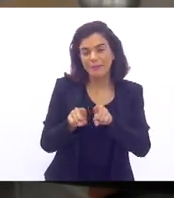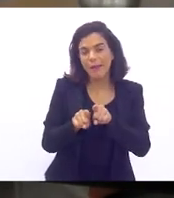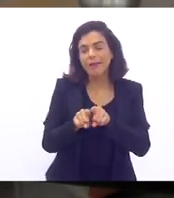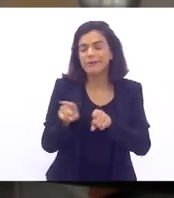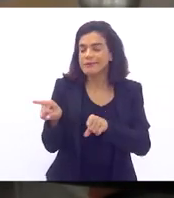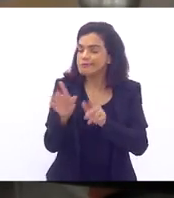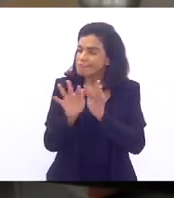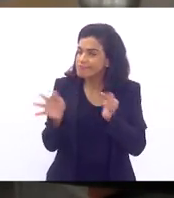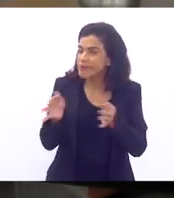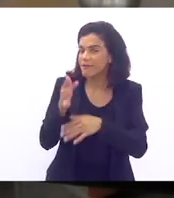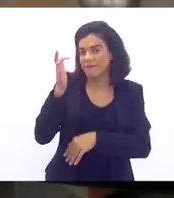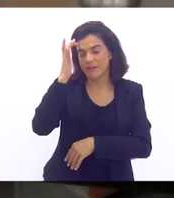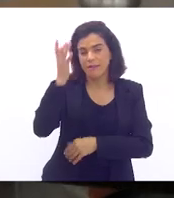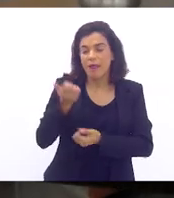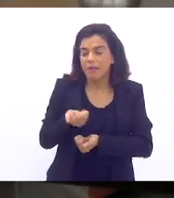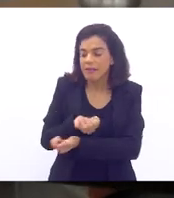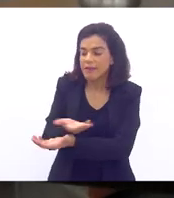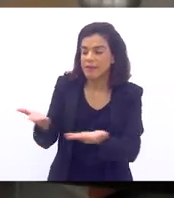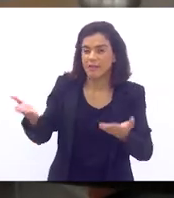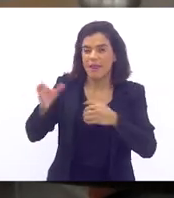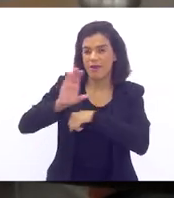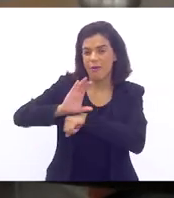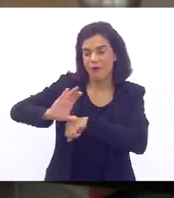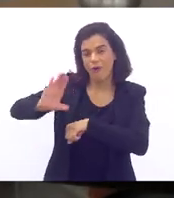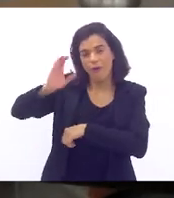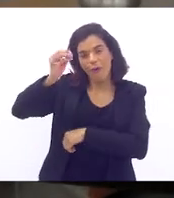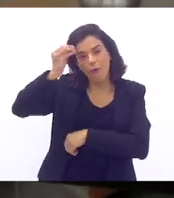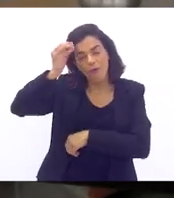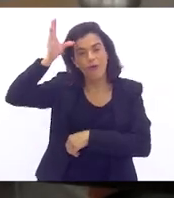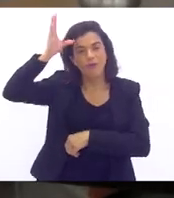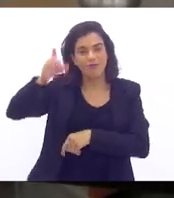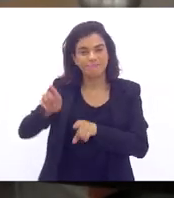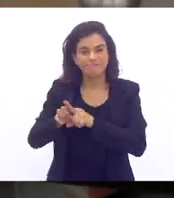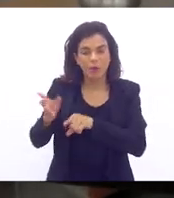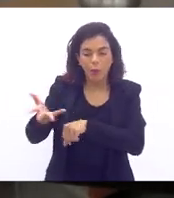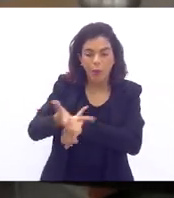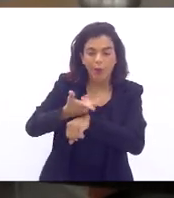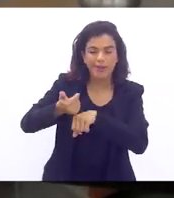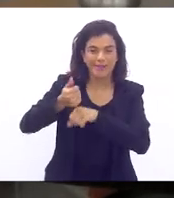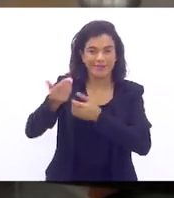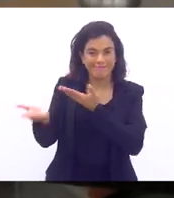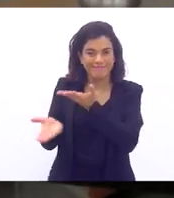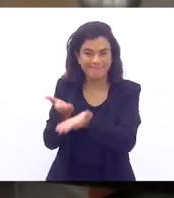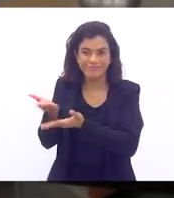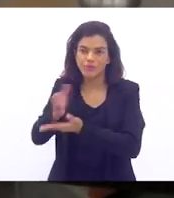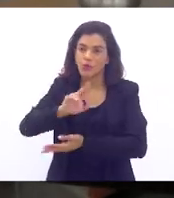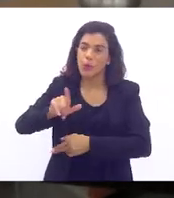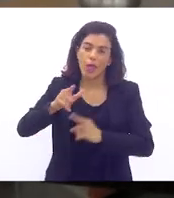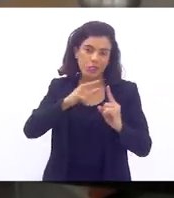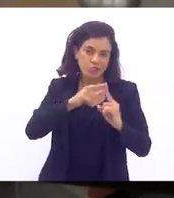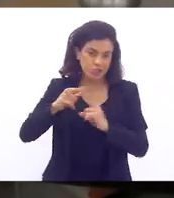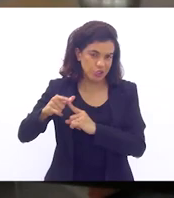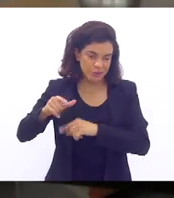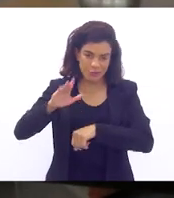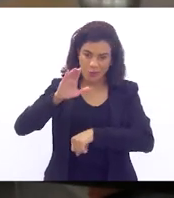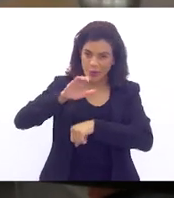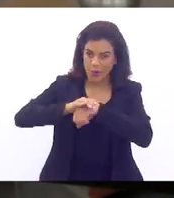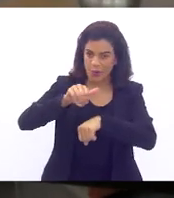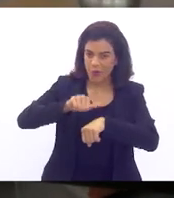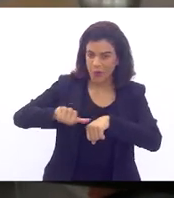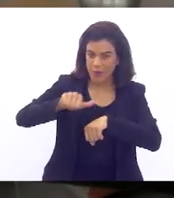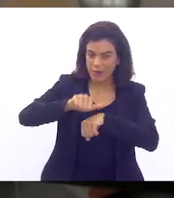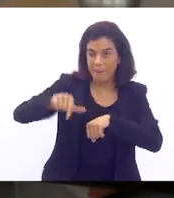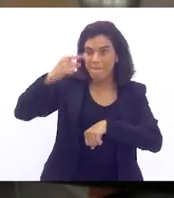né levar o conhecimento levar a mensagem levar qualidade da assistência não são qualquer tipo de curativos Acredito que muitos